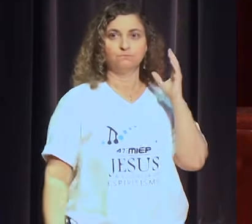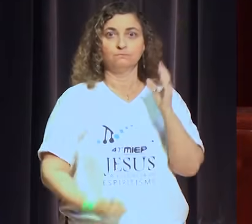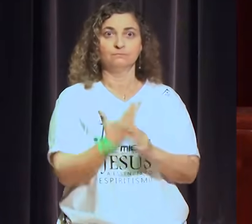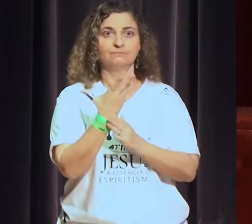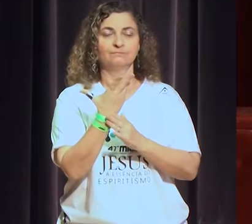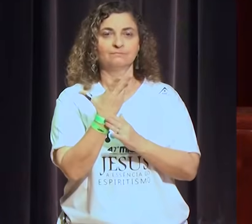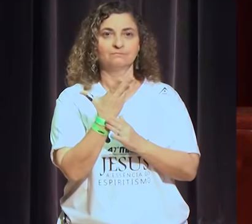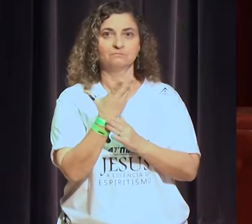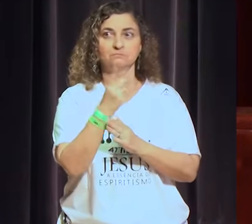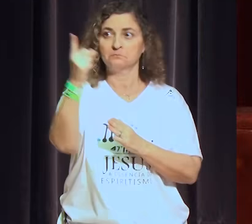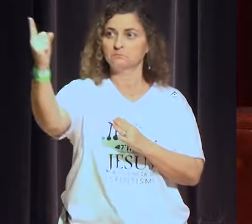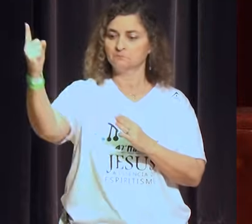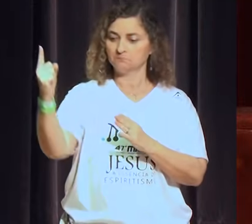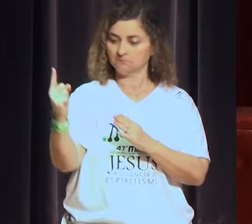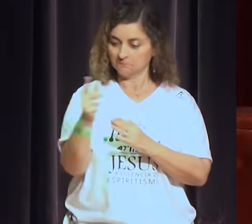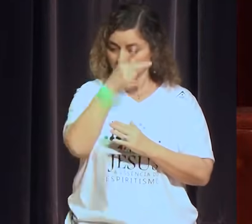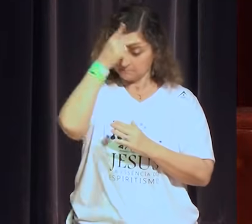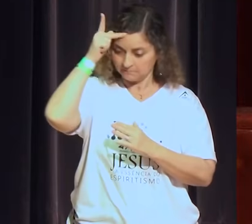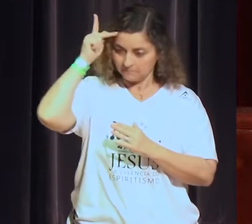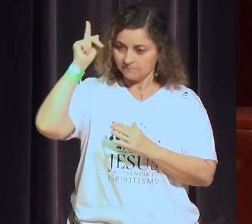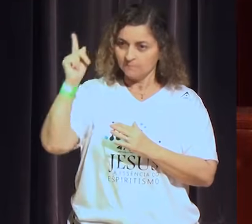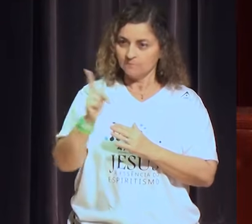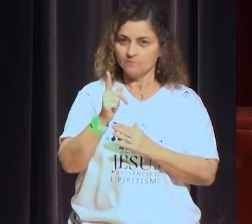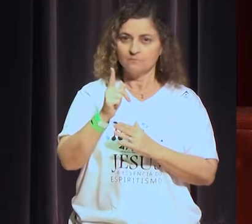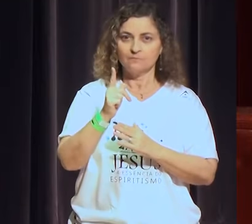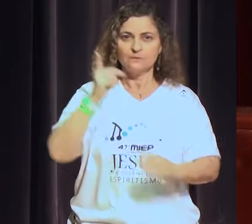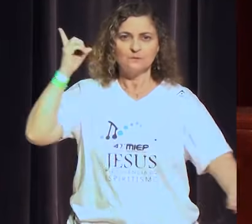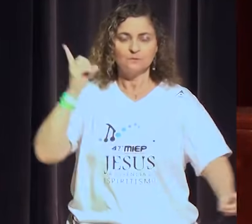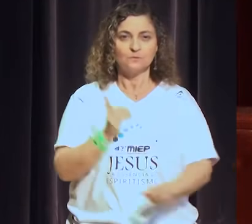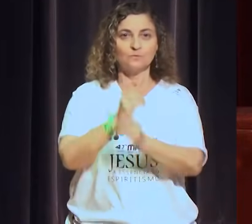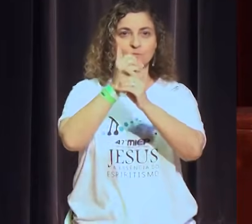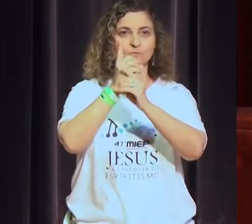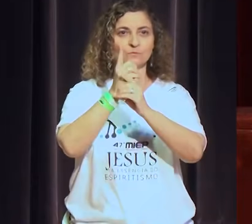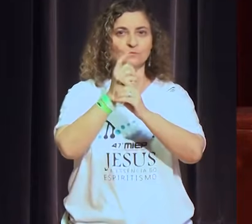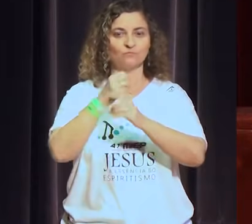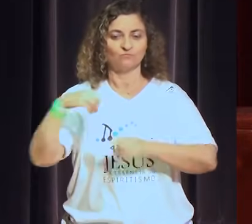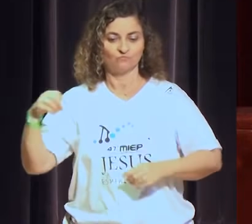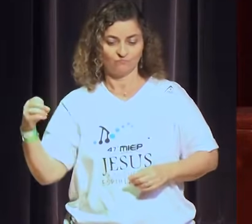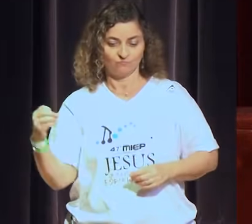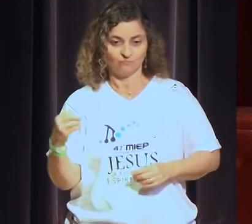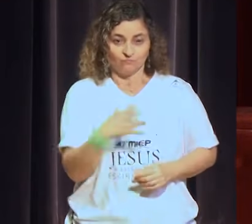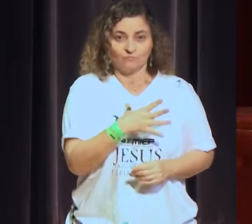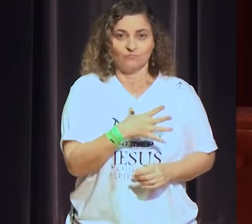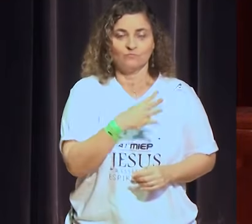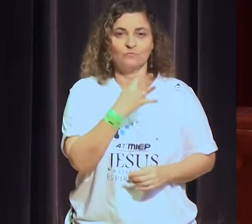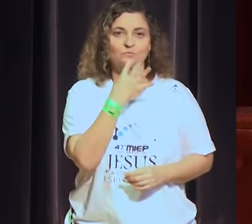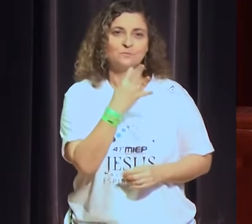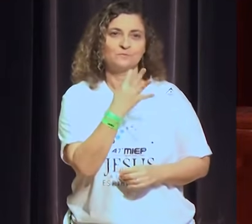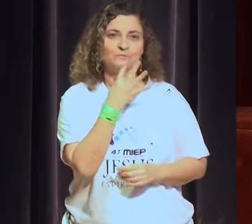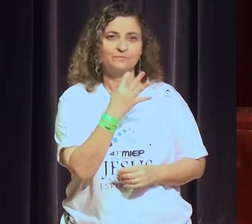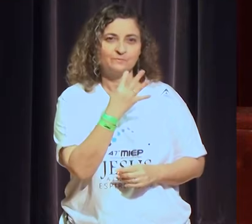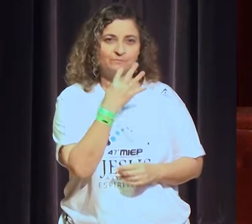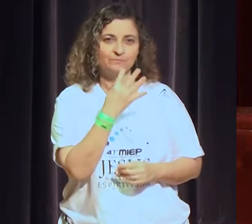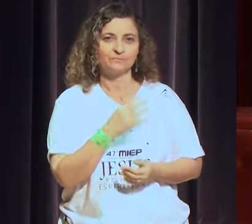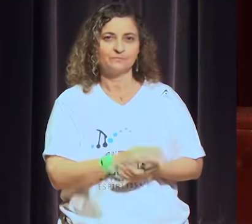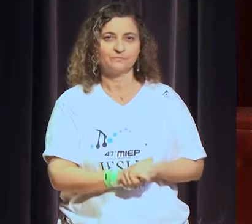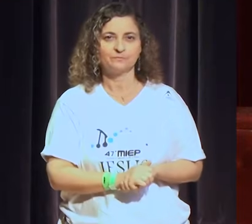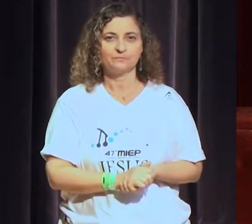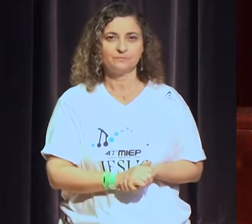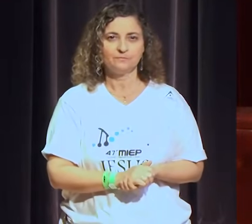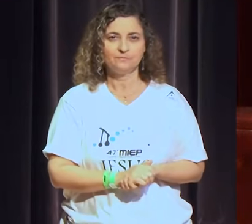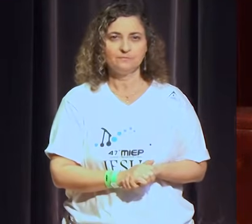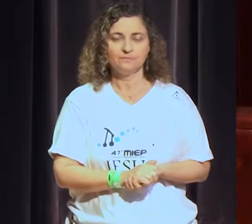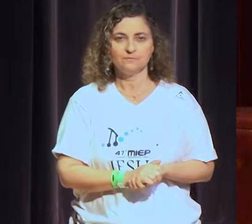alguém que traz um insight, traz um conhecimento